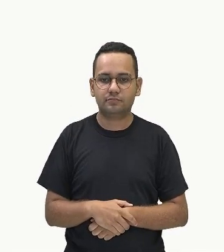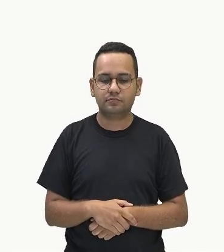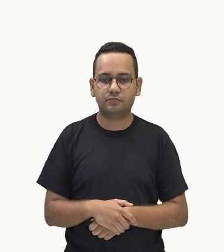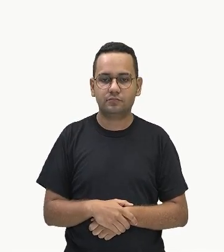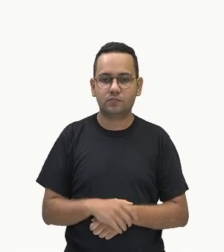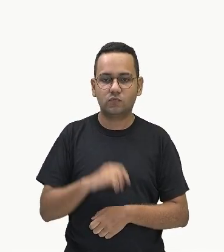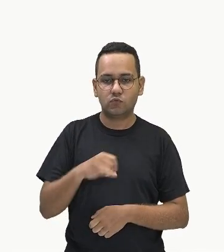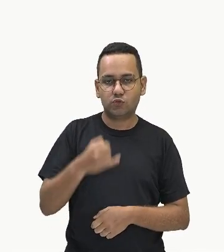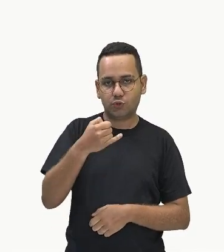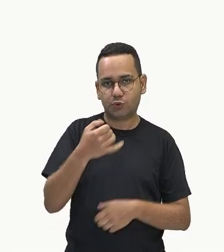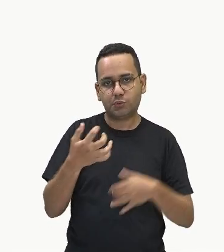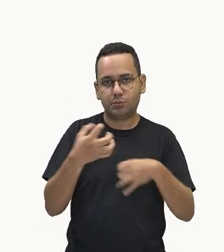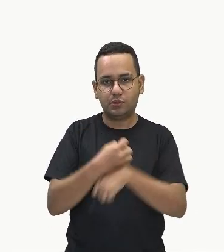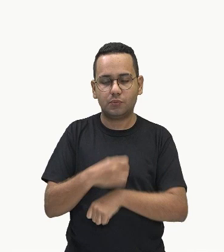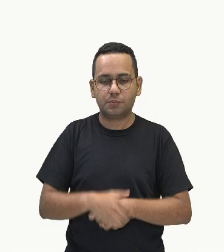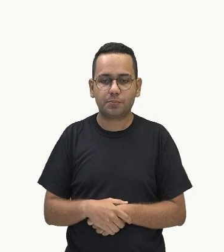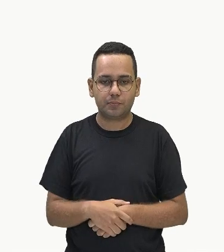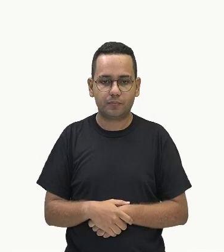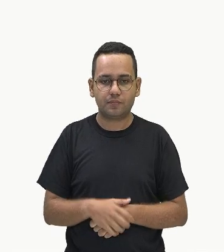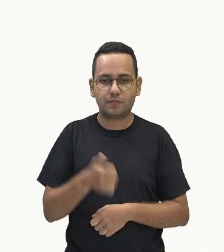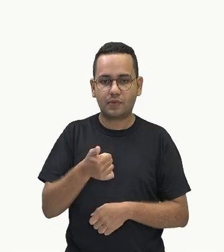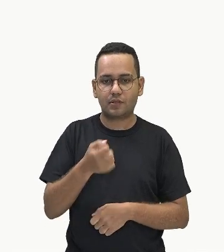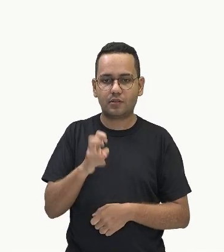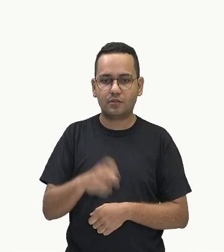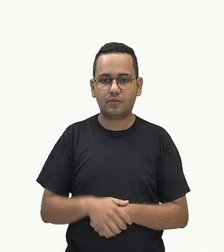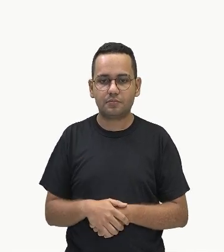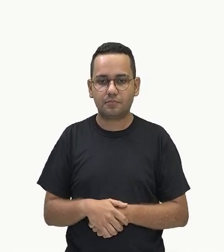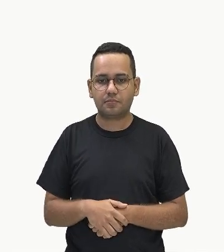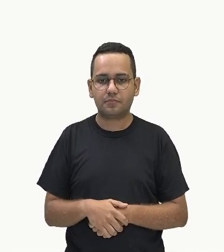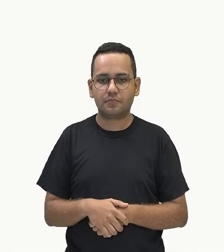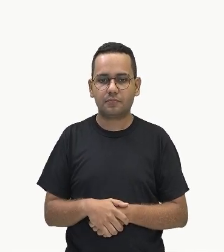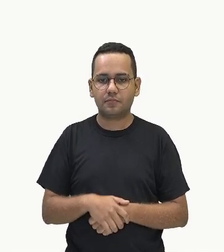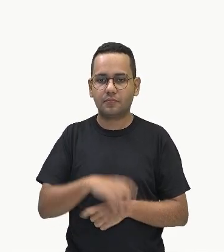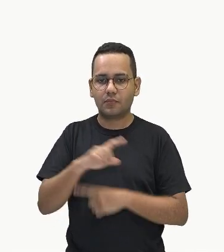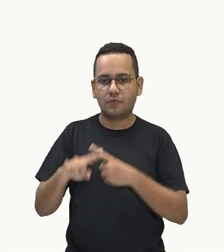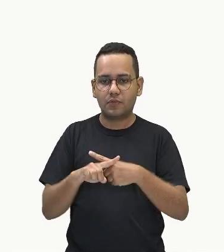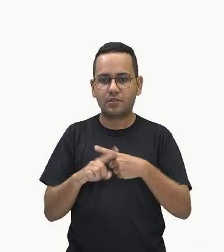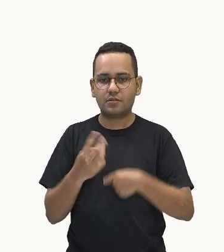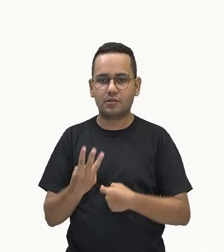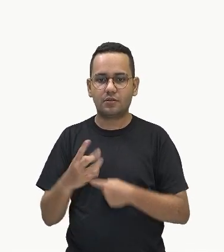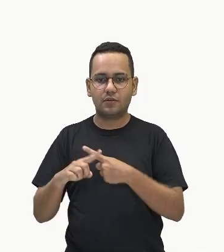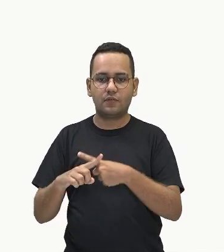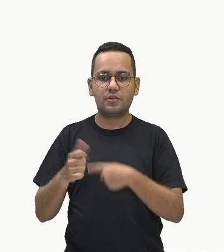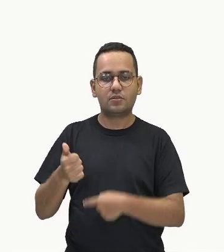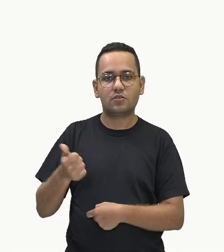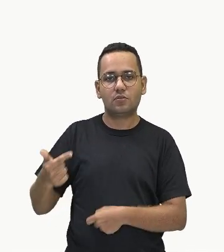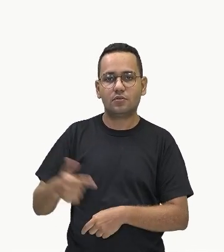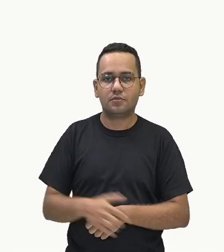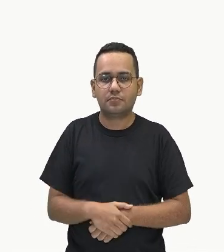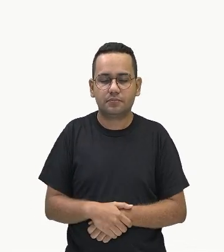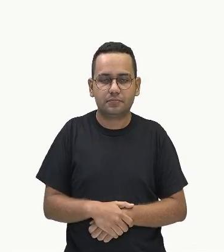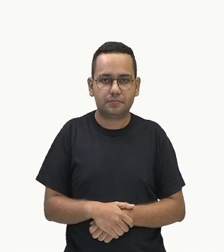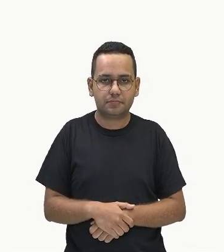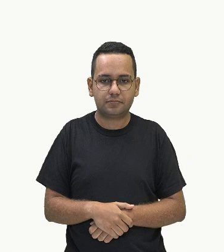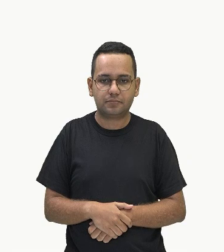Então, eu fico com 15 vezes 3 vezes 12.